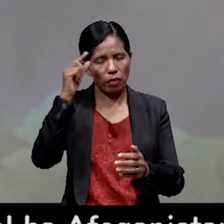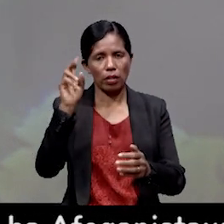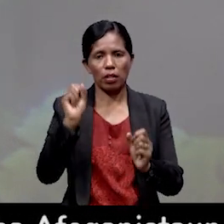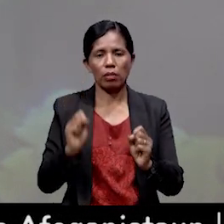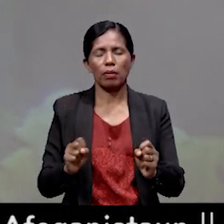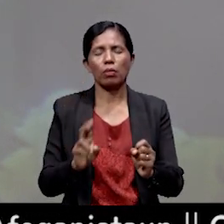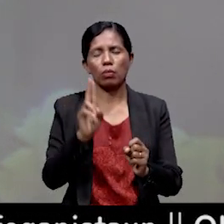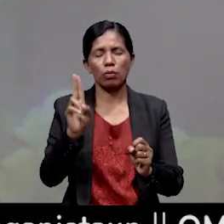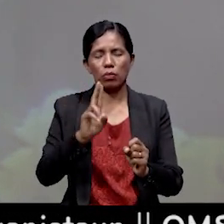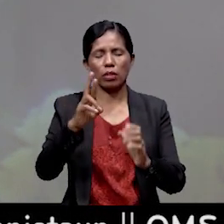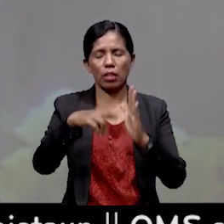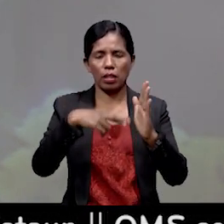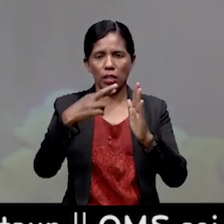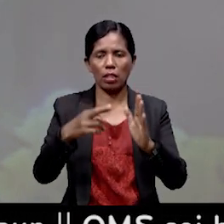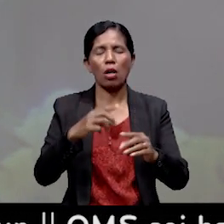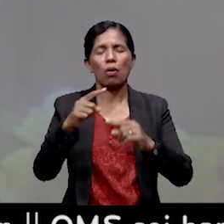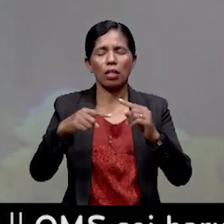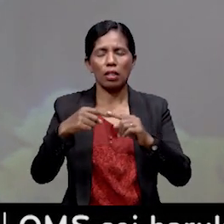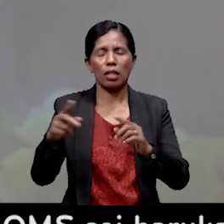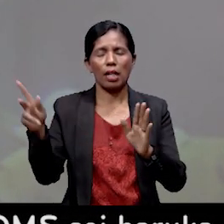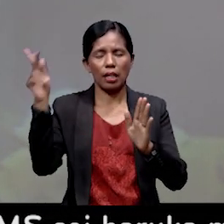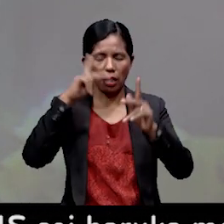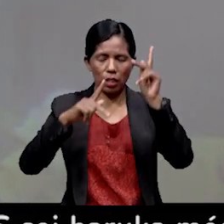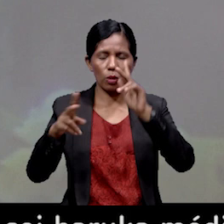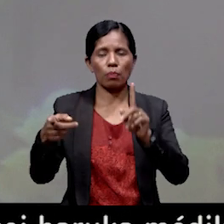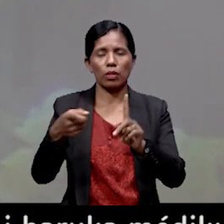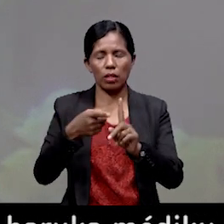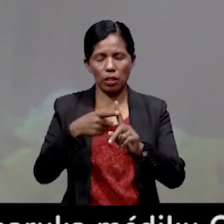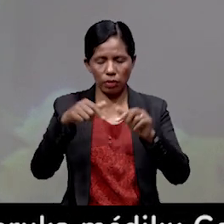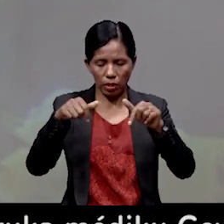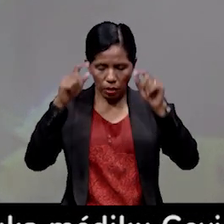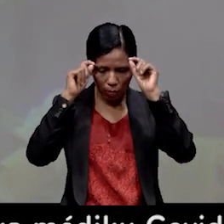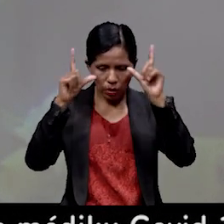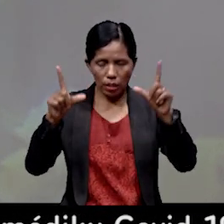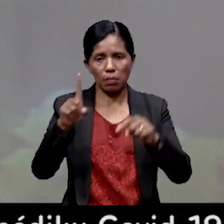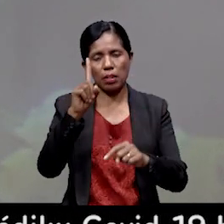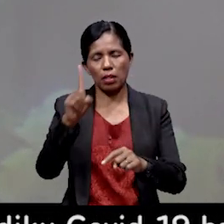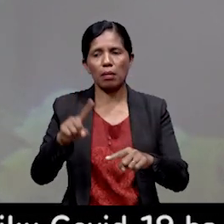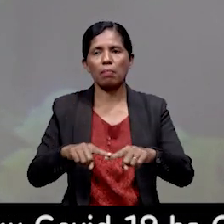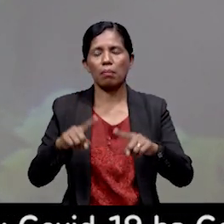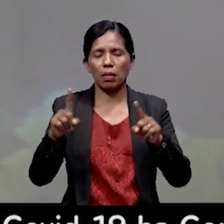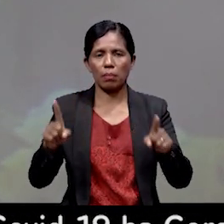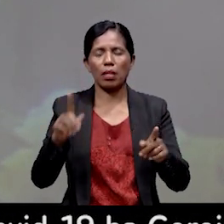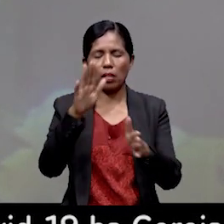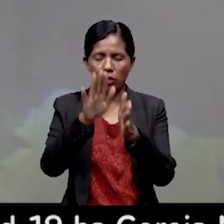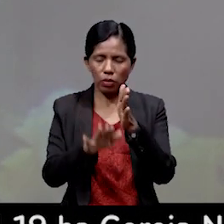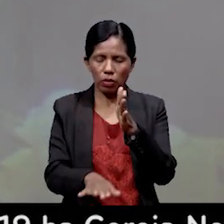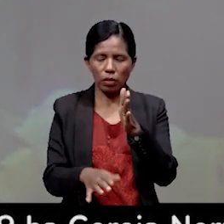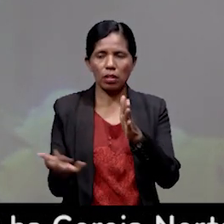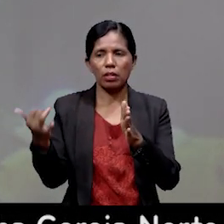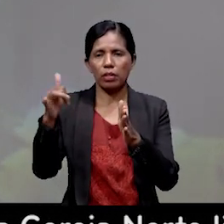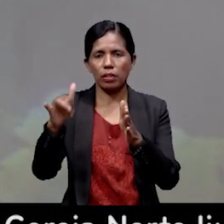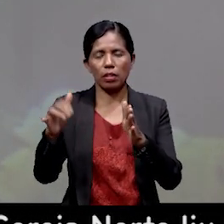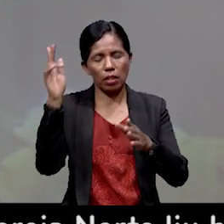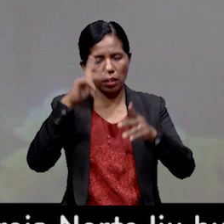rigoroso, vai enhirar caso positivo em Timor-Leste foi na enida. Vai bem, hamamar medida, sira vai enhirar caso